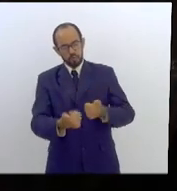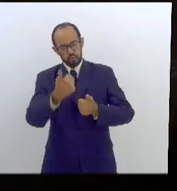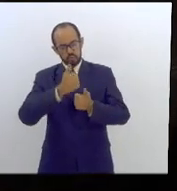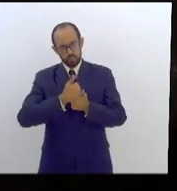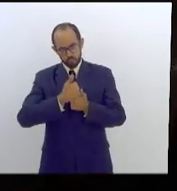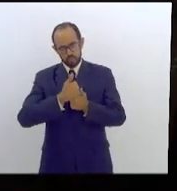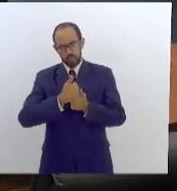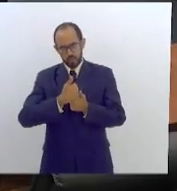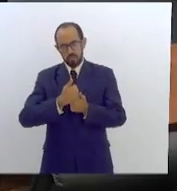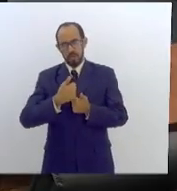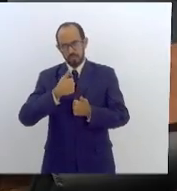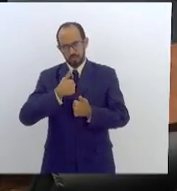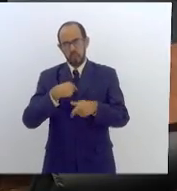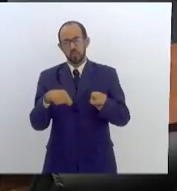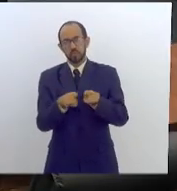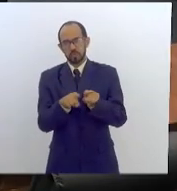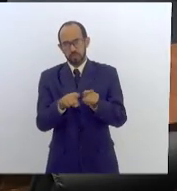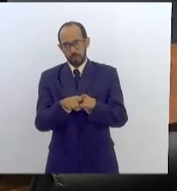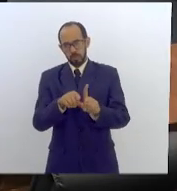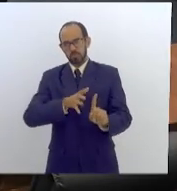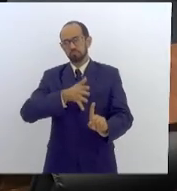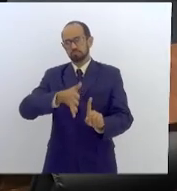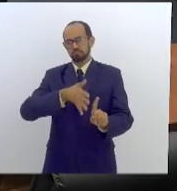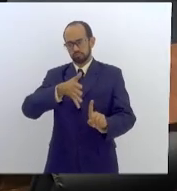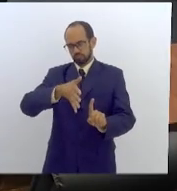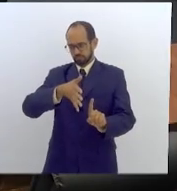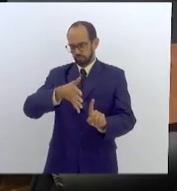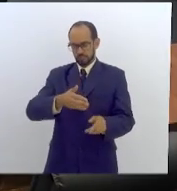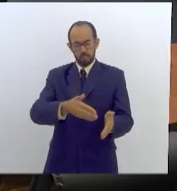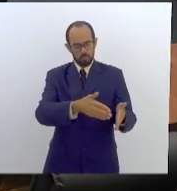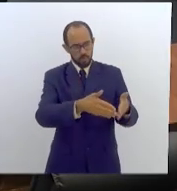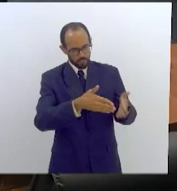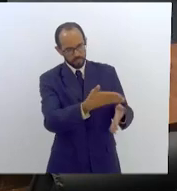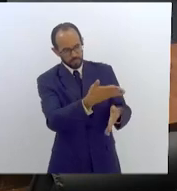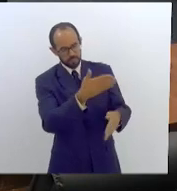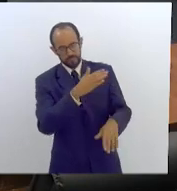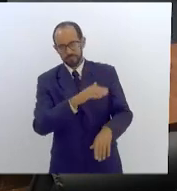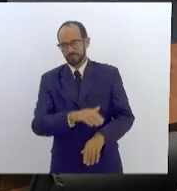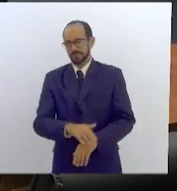para que eu possa também fazer uso da Tribuna por favor